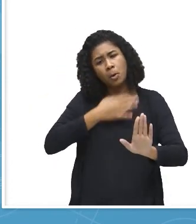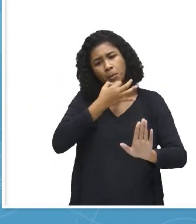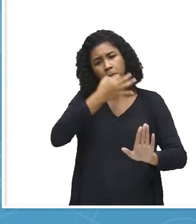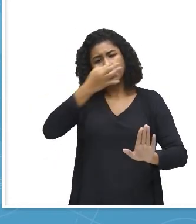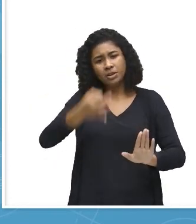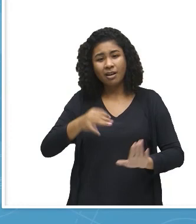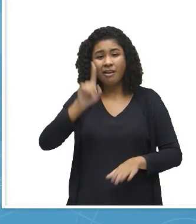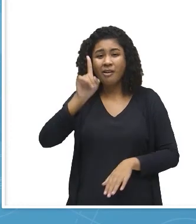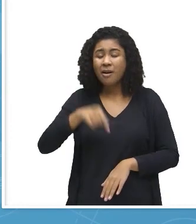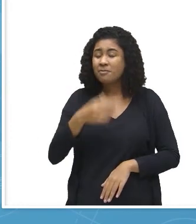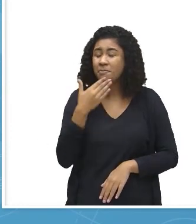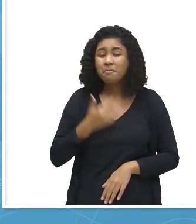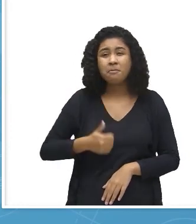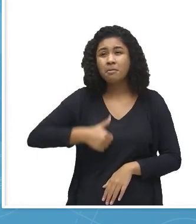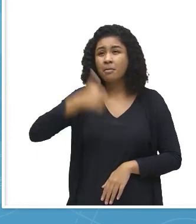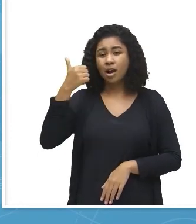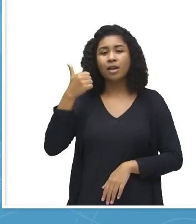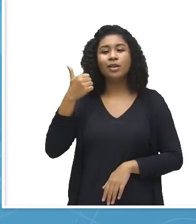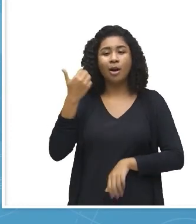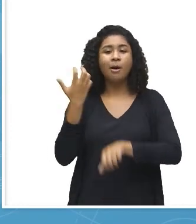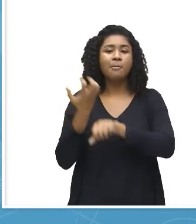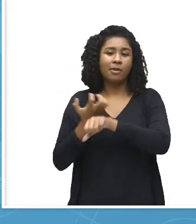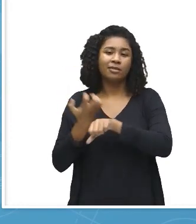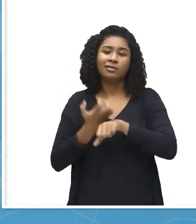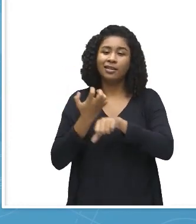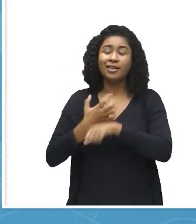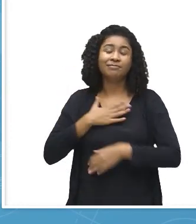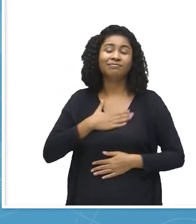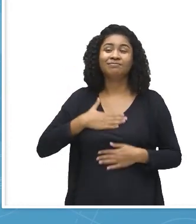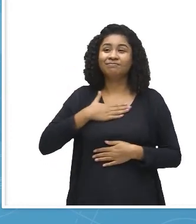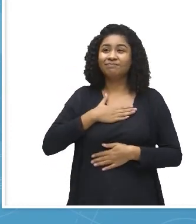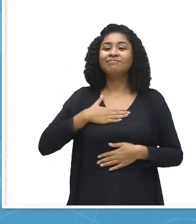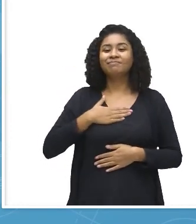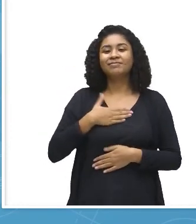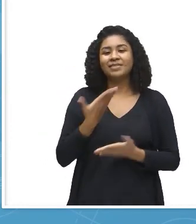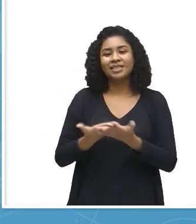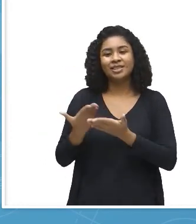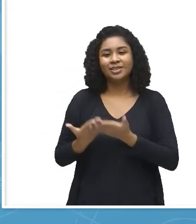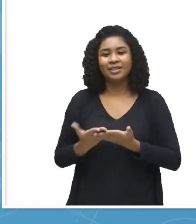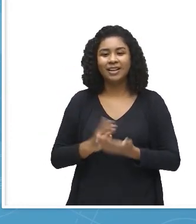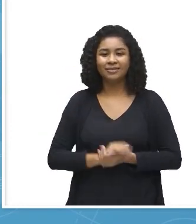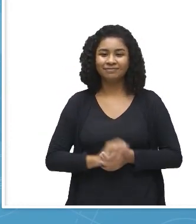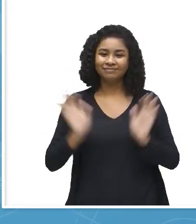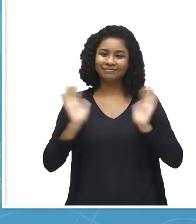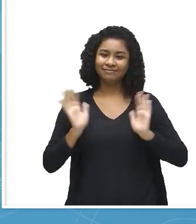uma das melhores e mais gostosas de se estudar. Fiquem na paz e até a próxima.